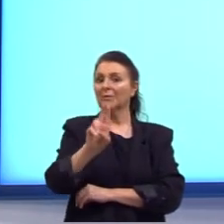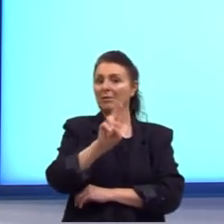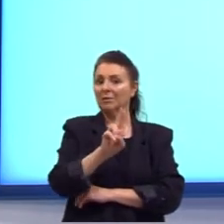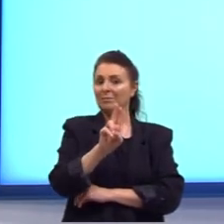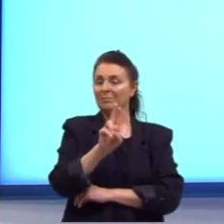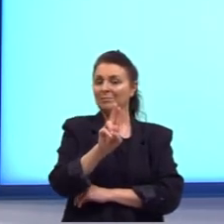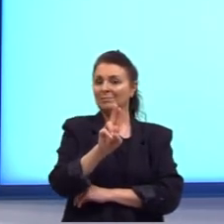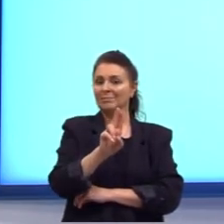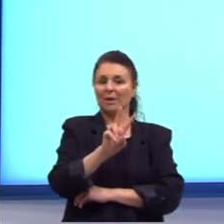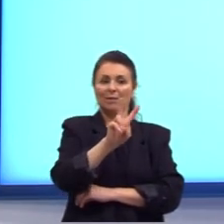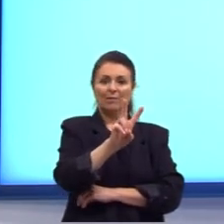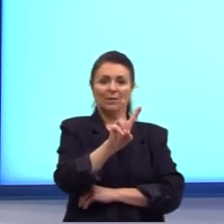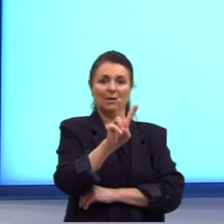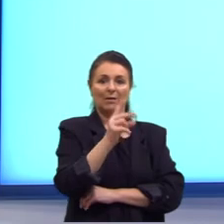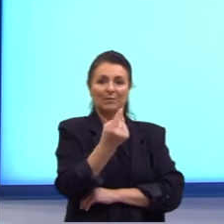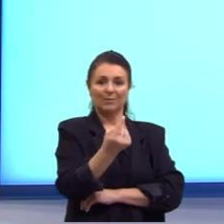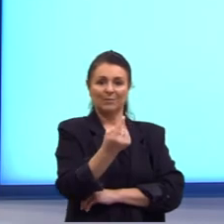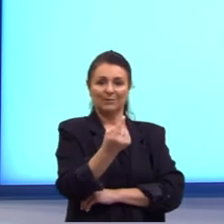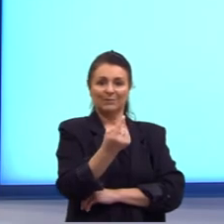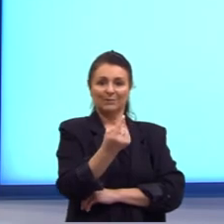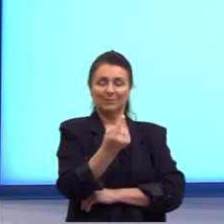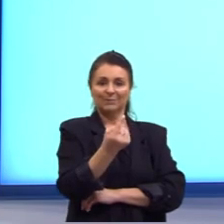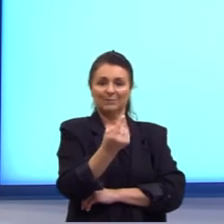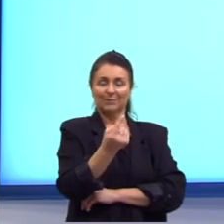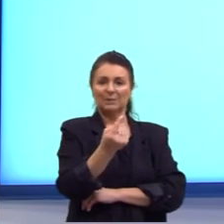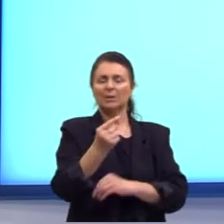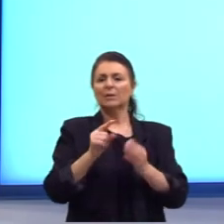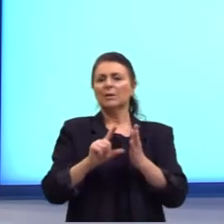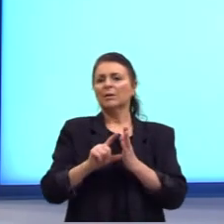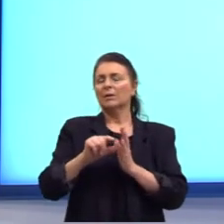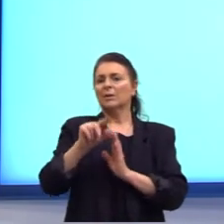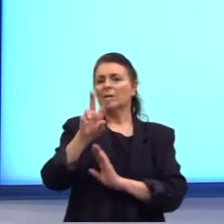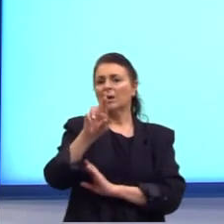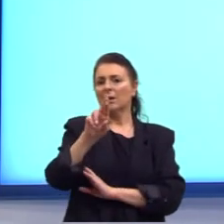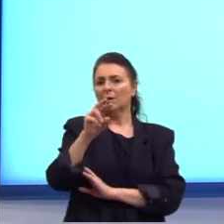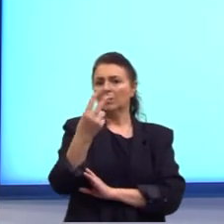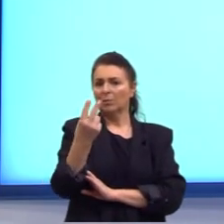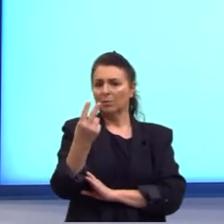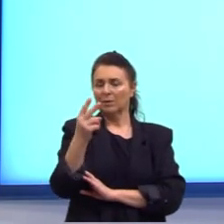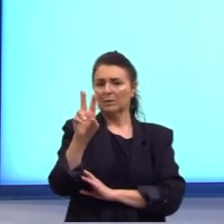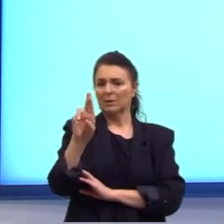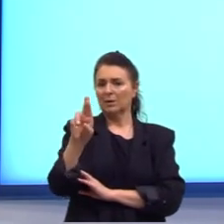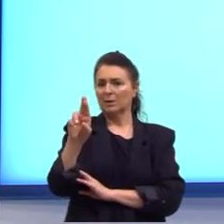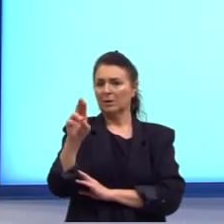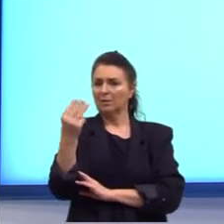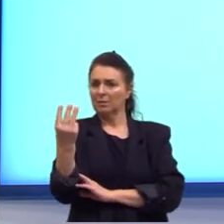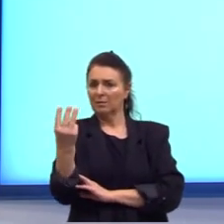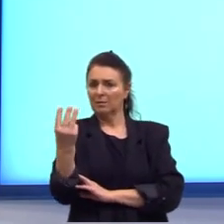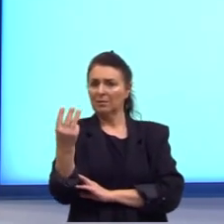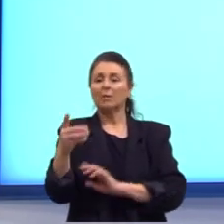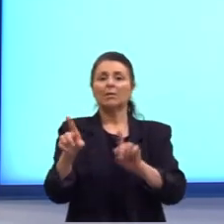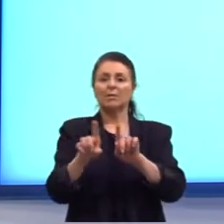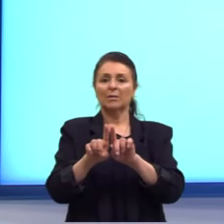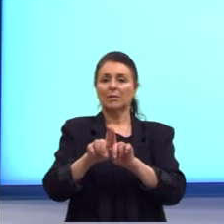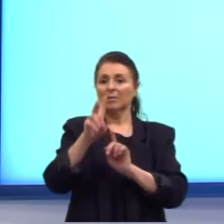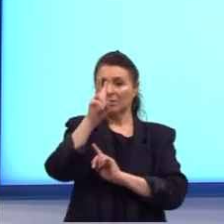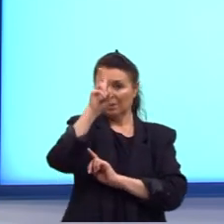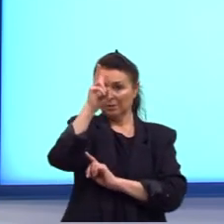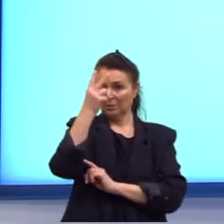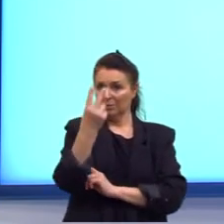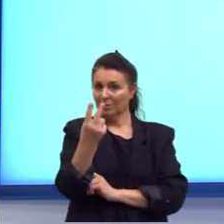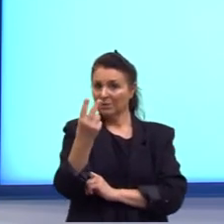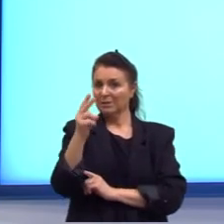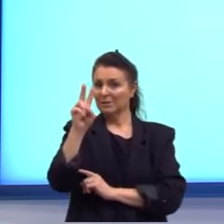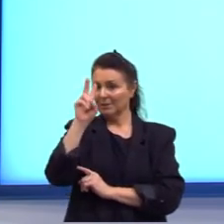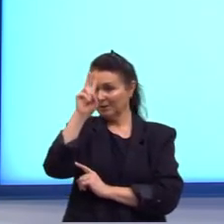que eu botei que eu haver um tá e em R2 R3 a mesma coisa uma atenção dois